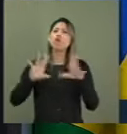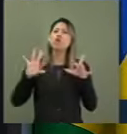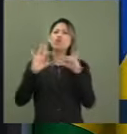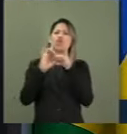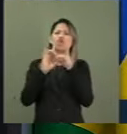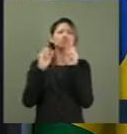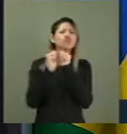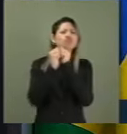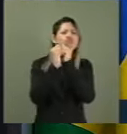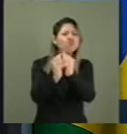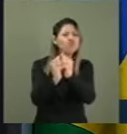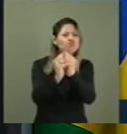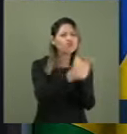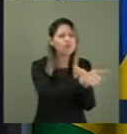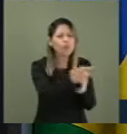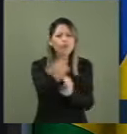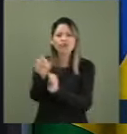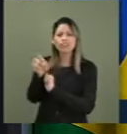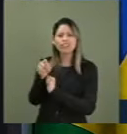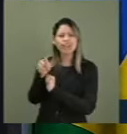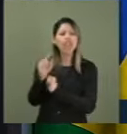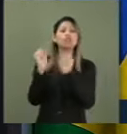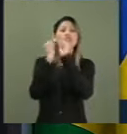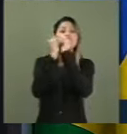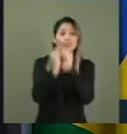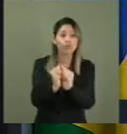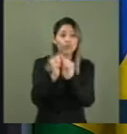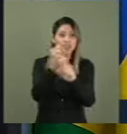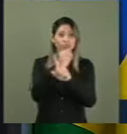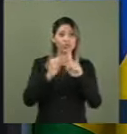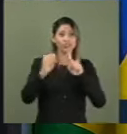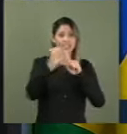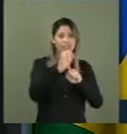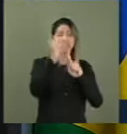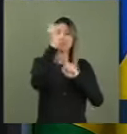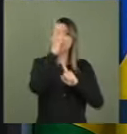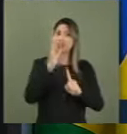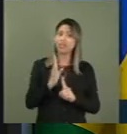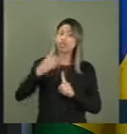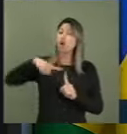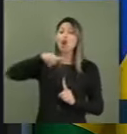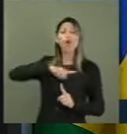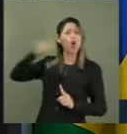você, junto com a sociedade brasileira, para que a gente possa